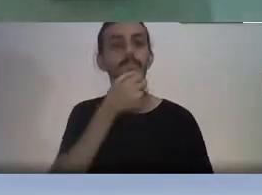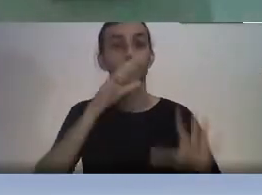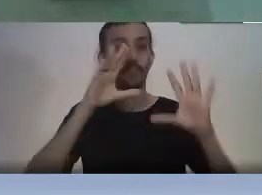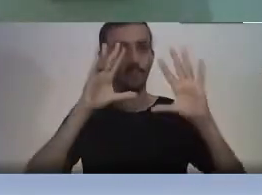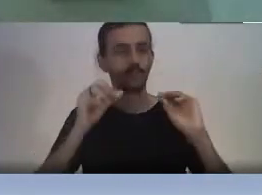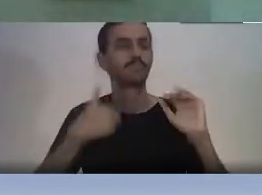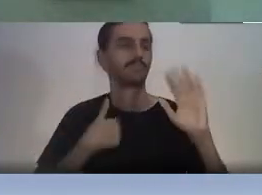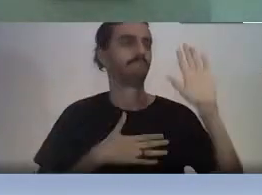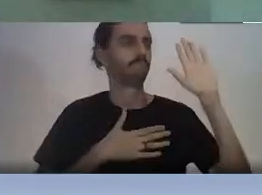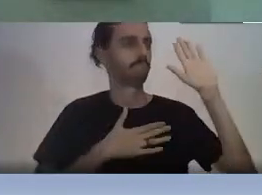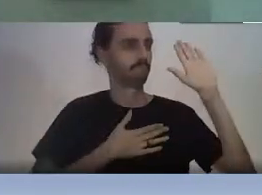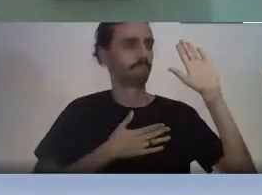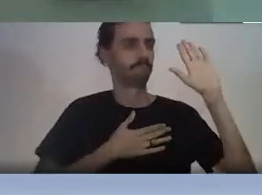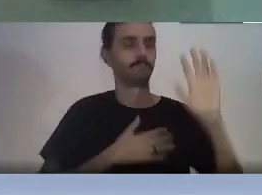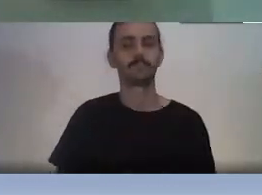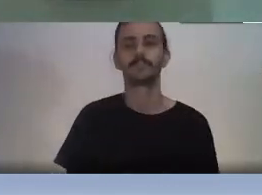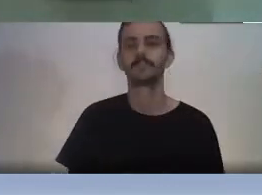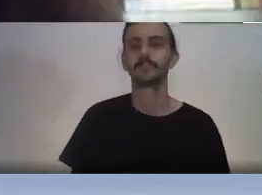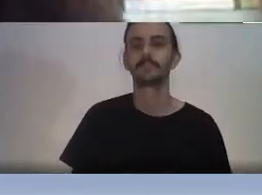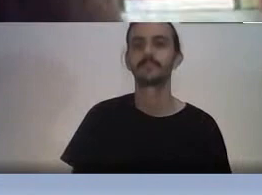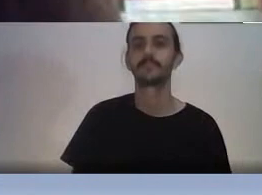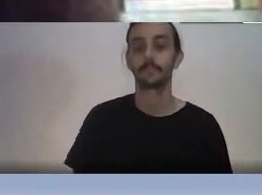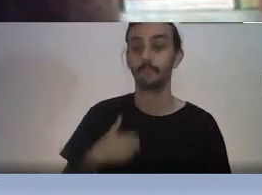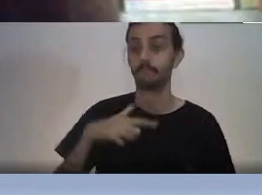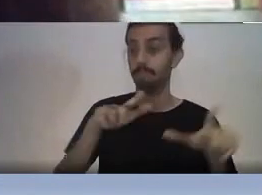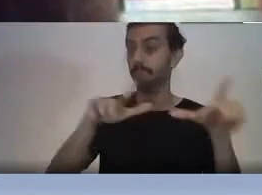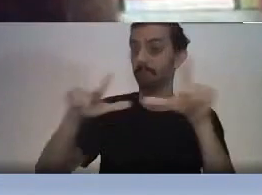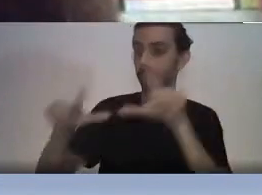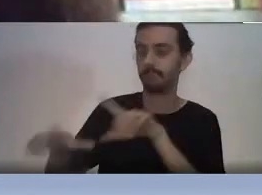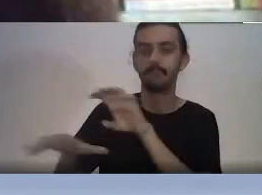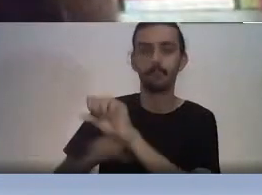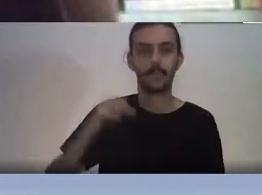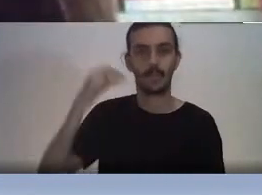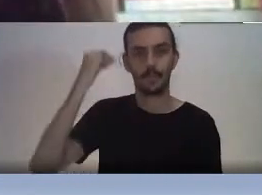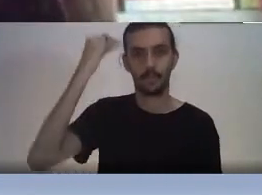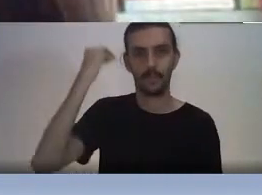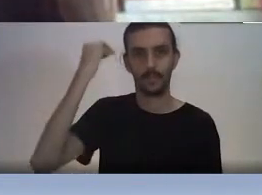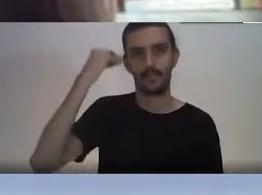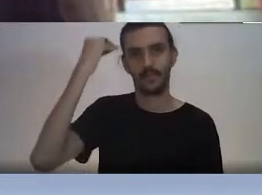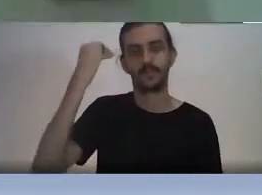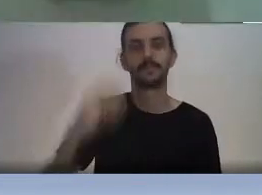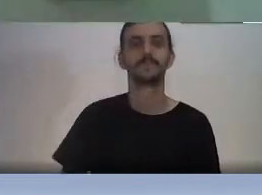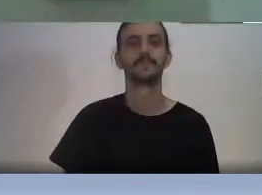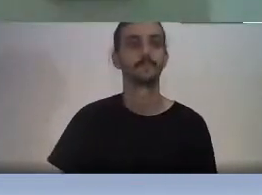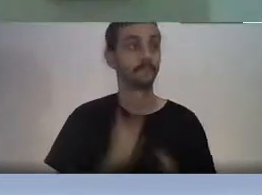prometo. Eu lhe concedo o grau de psicólogo. Obrigado.